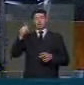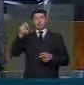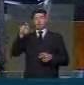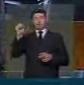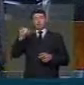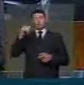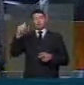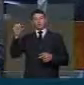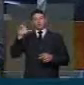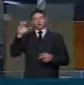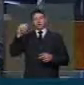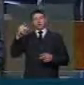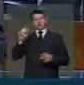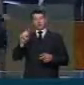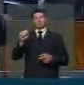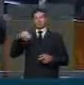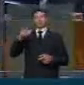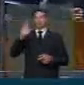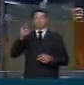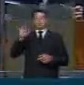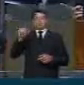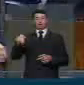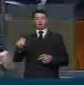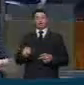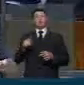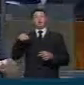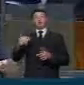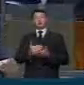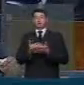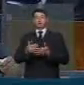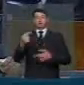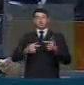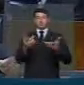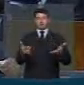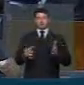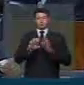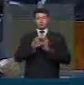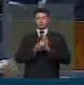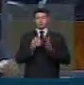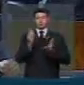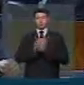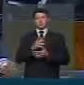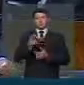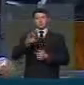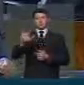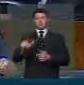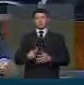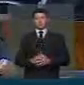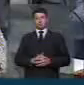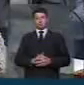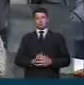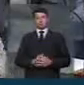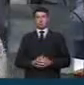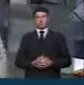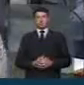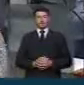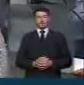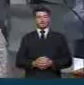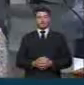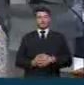Campos e Henrique Fontana terão seu minuto garantido antes de a gente iniciar a discussão do Código de Processo Civil. Jandira Fergali. Muito breve,